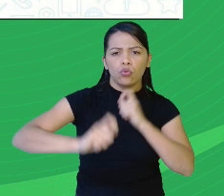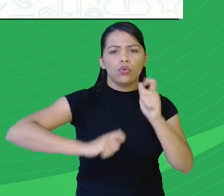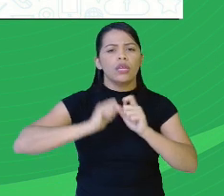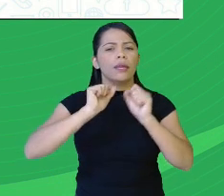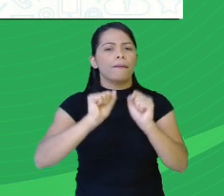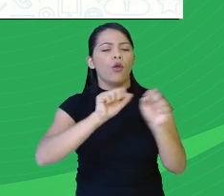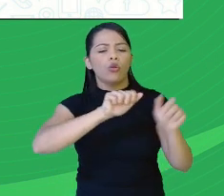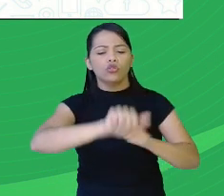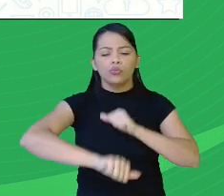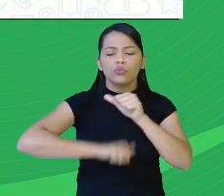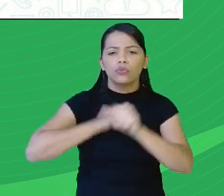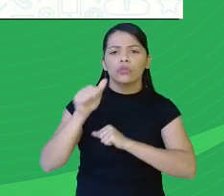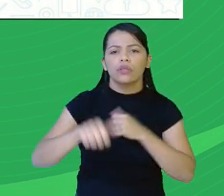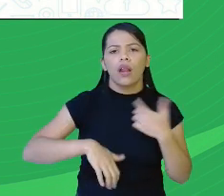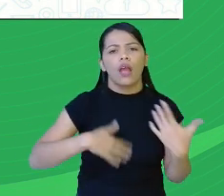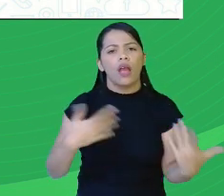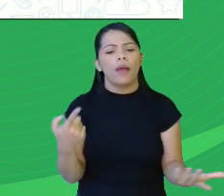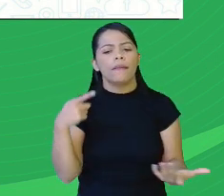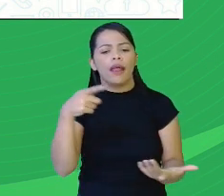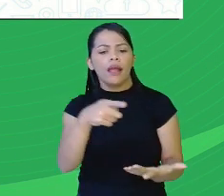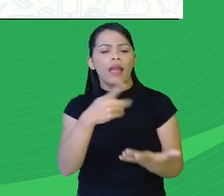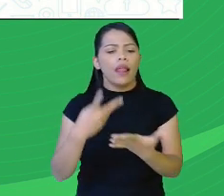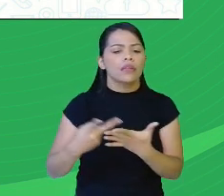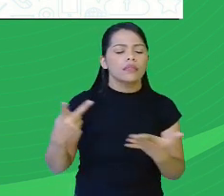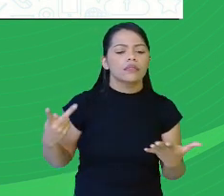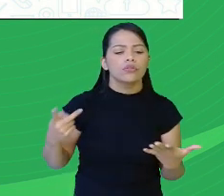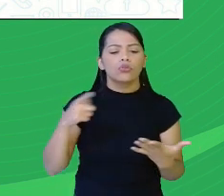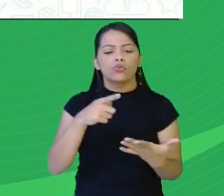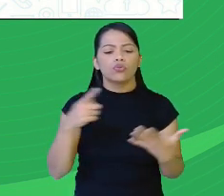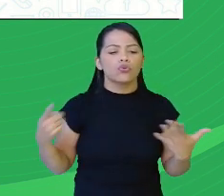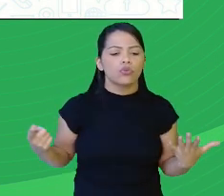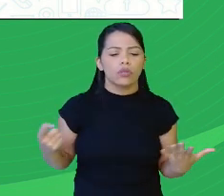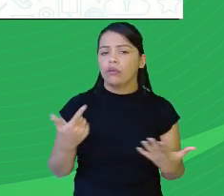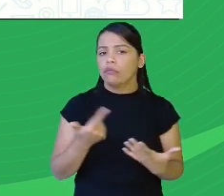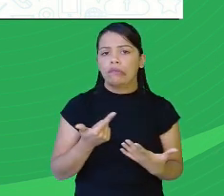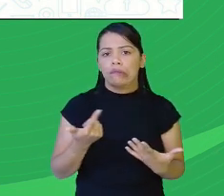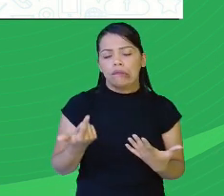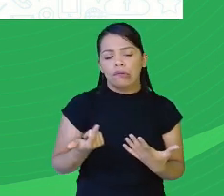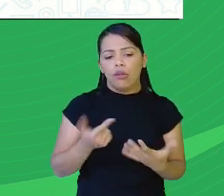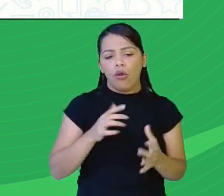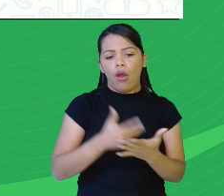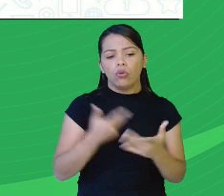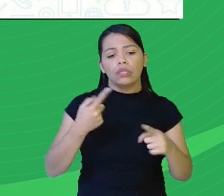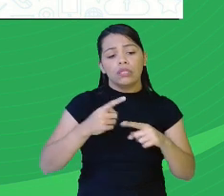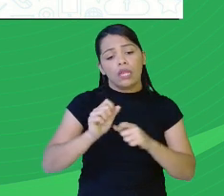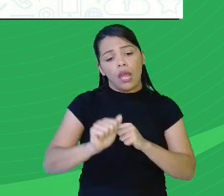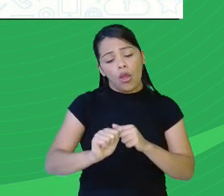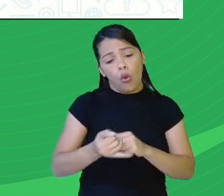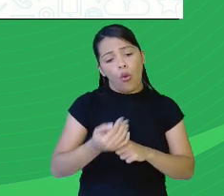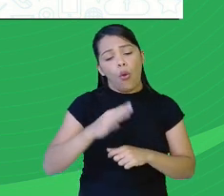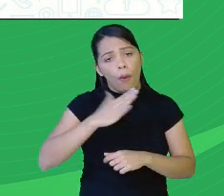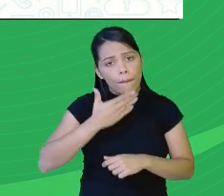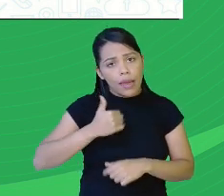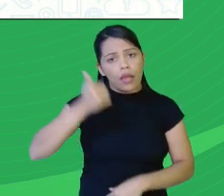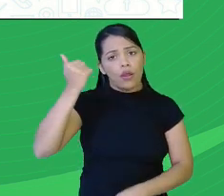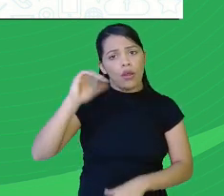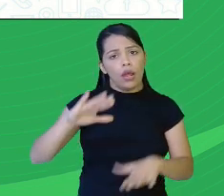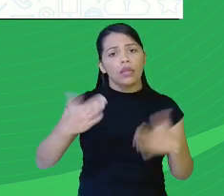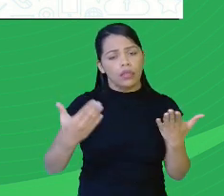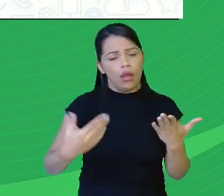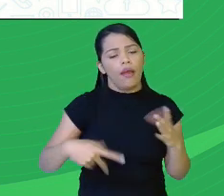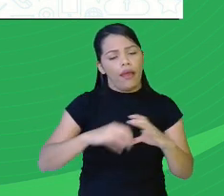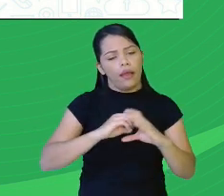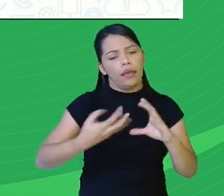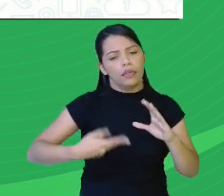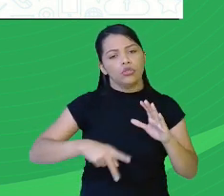ser mudado, não é, para que aquela situação não acontecesse ou que melhorasse. Então, também é uma característica de uma crônica. E